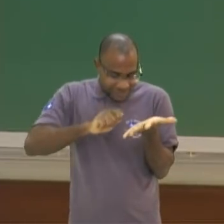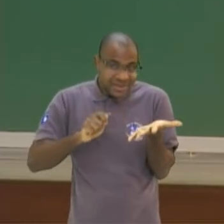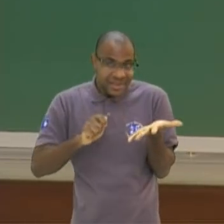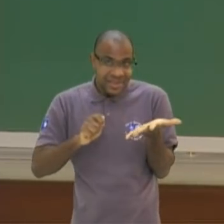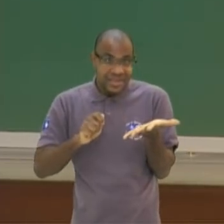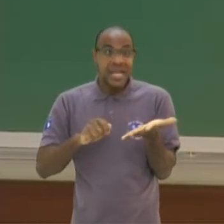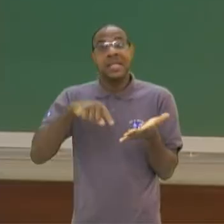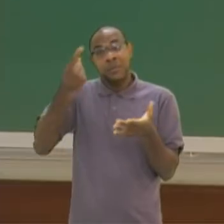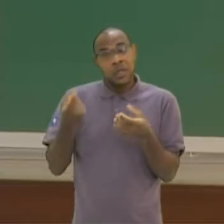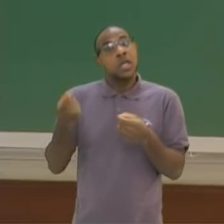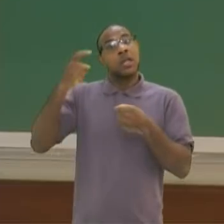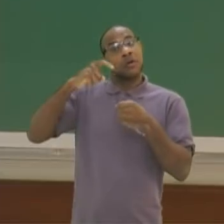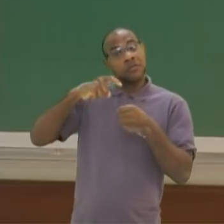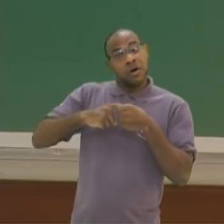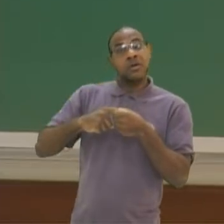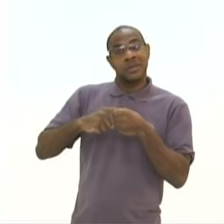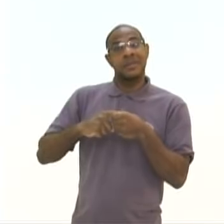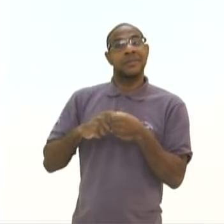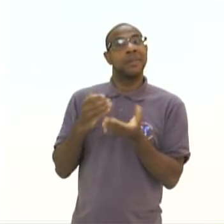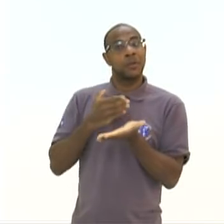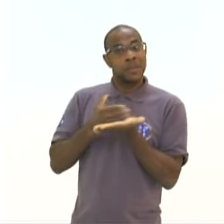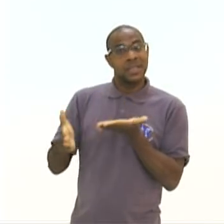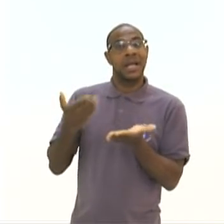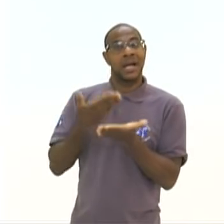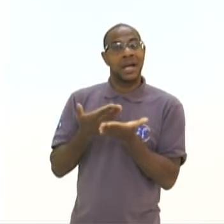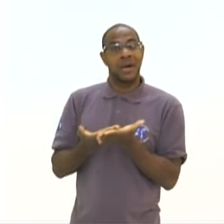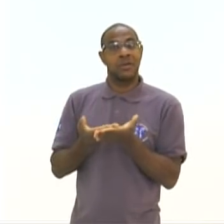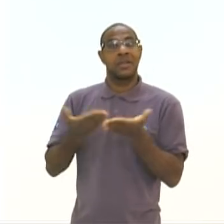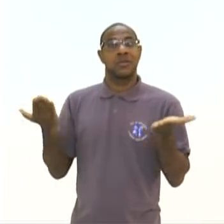e daqui a pouco eu volto para começar a nossa aula de hoje.